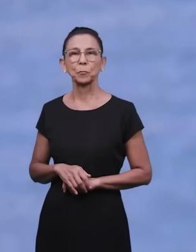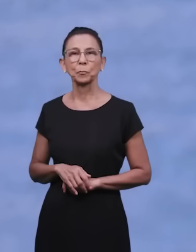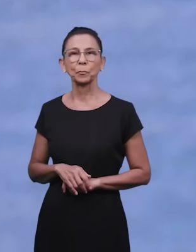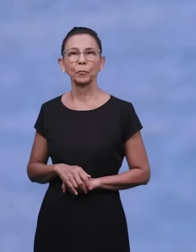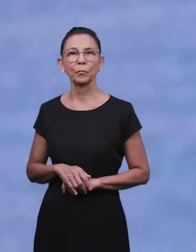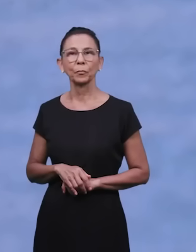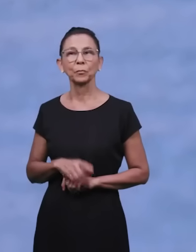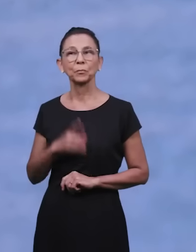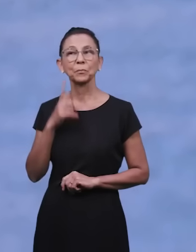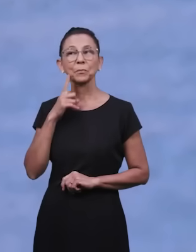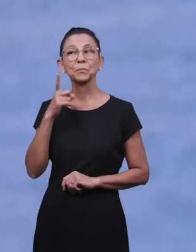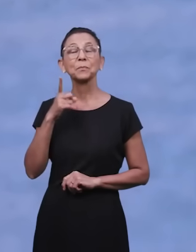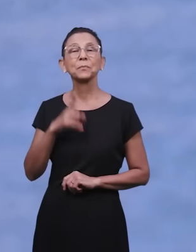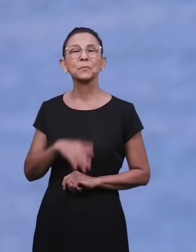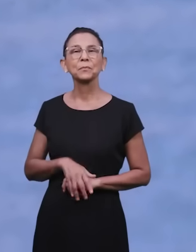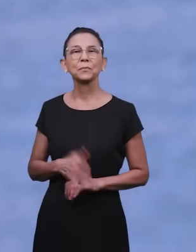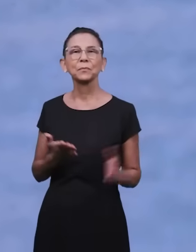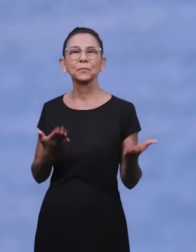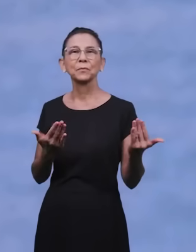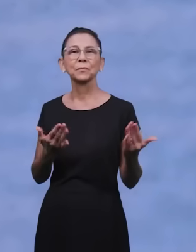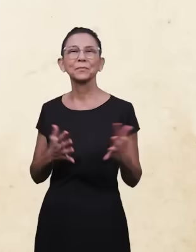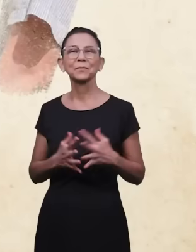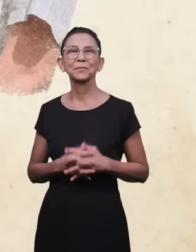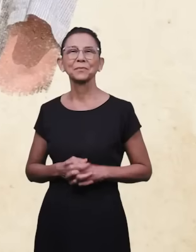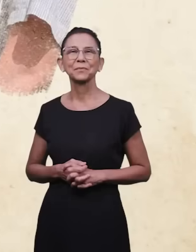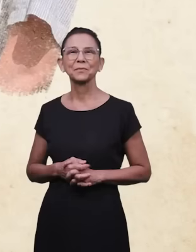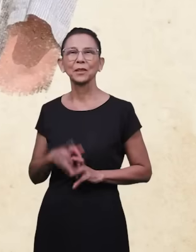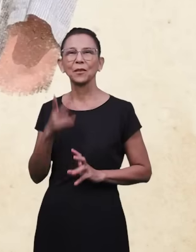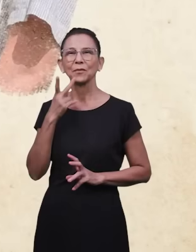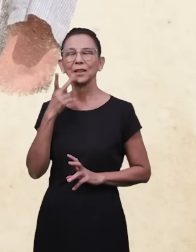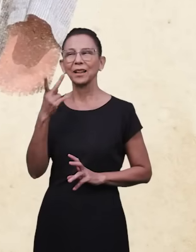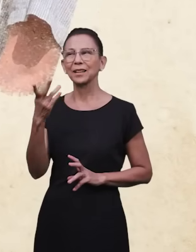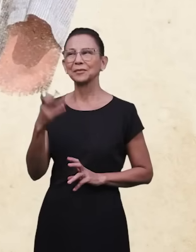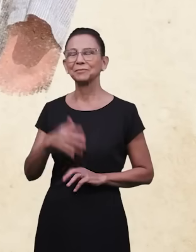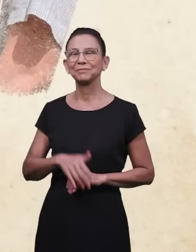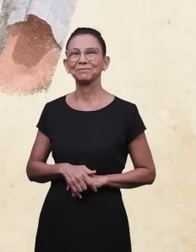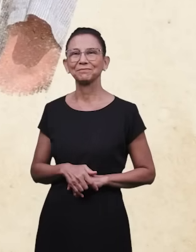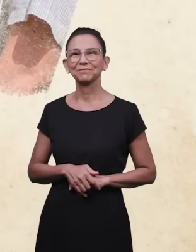uma participação, vamos ver quem é? Fala, jovem.